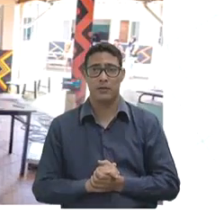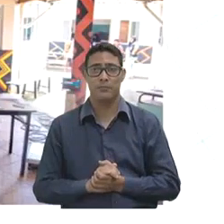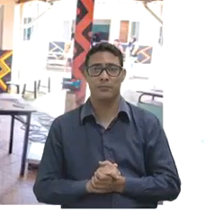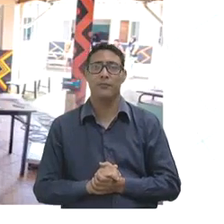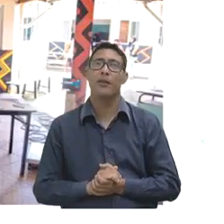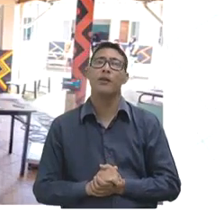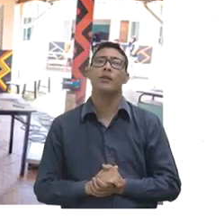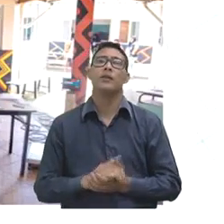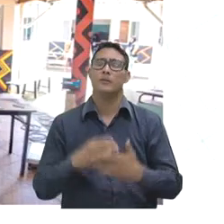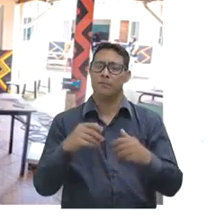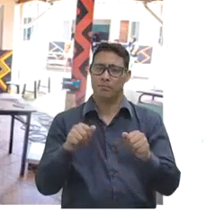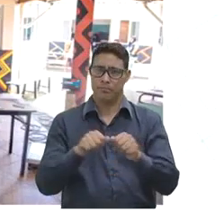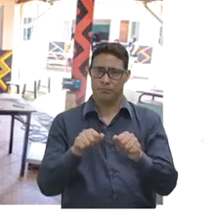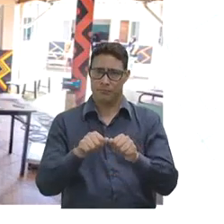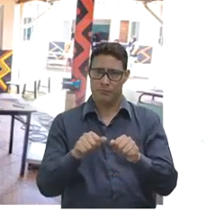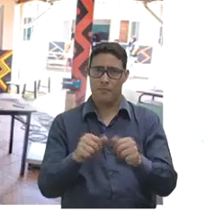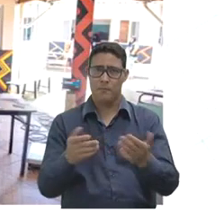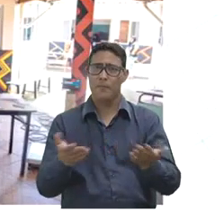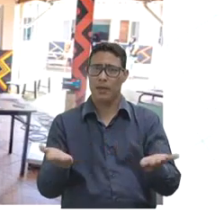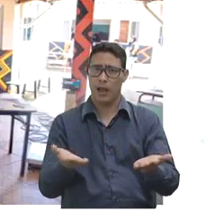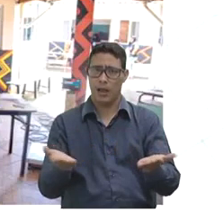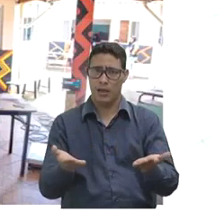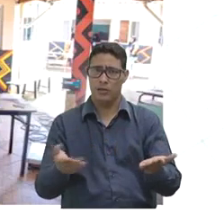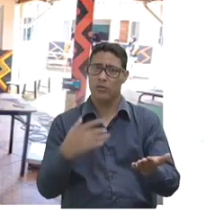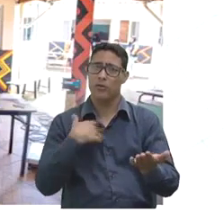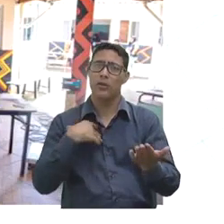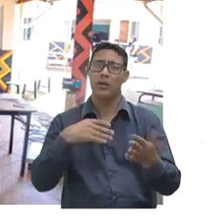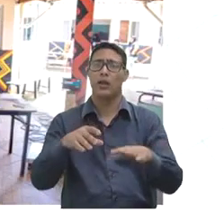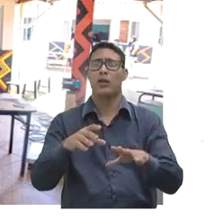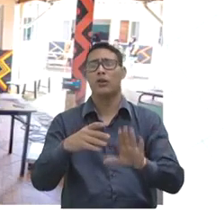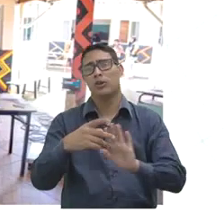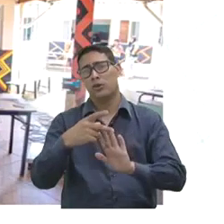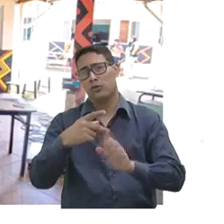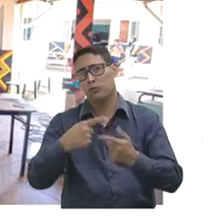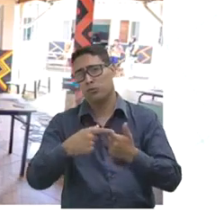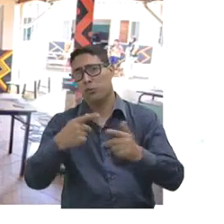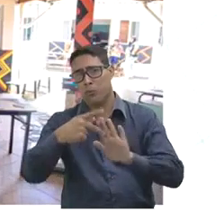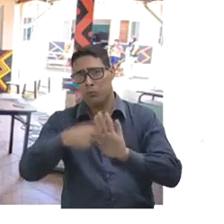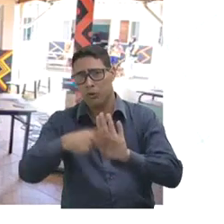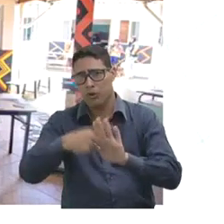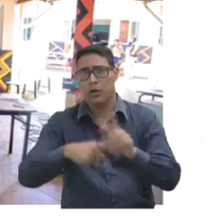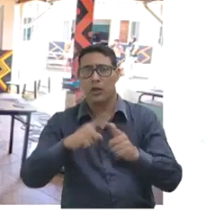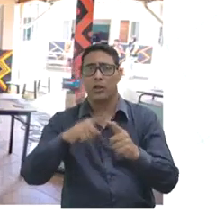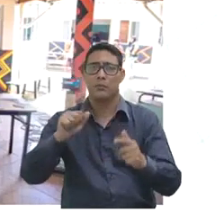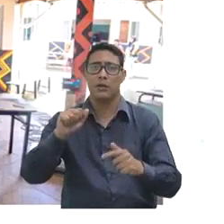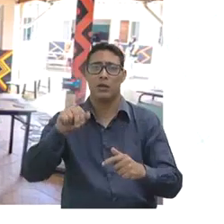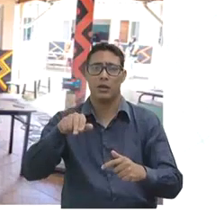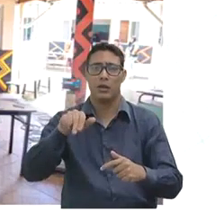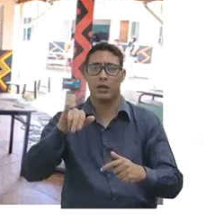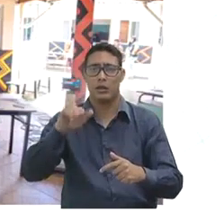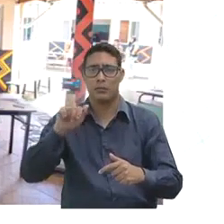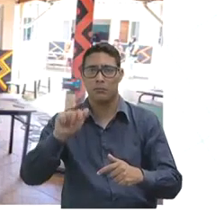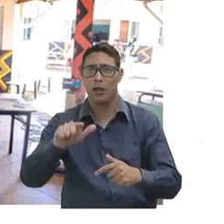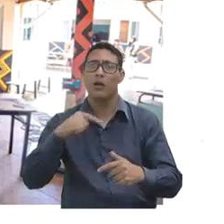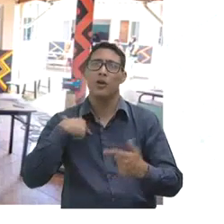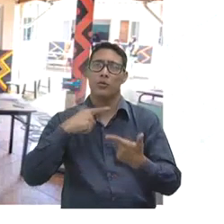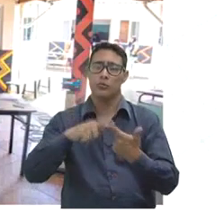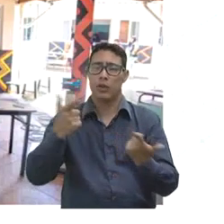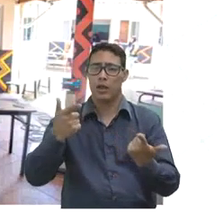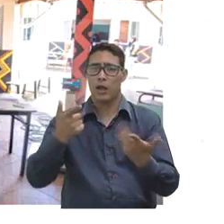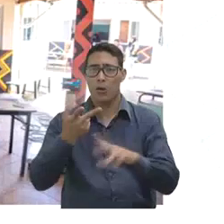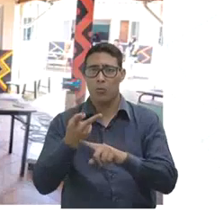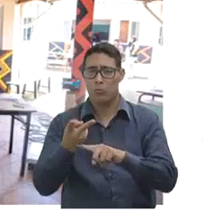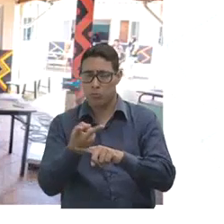recentemente agora o lançamento do programa Estadual de resgate animal também um edital é publicado para seleção